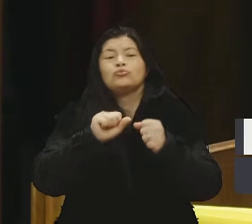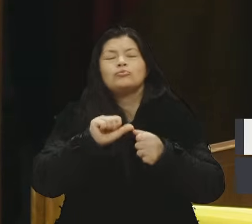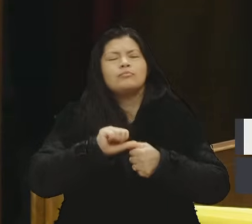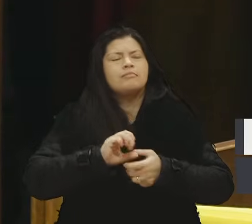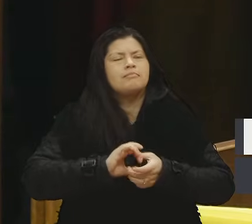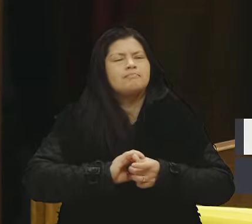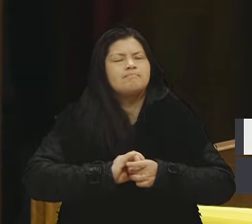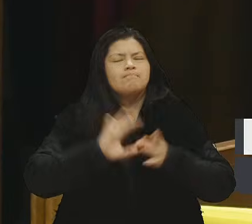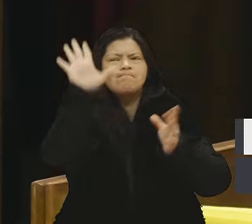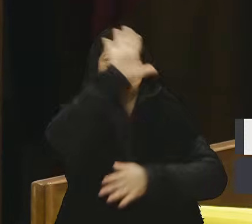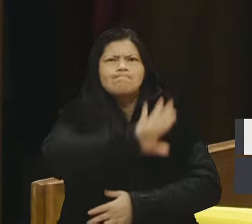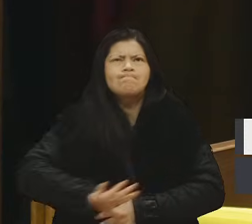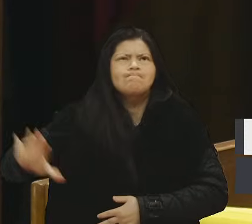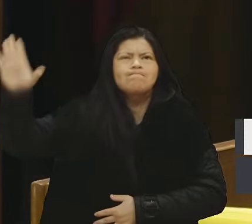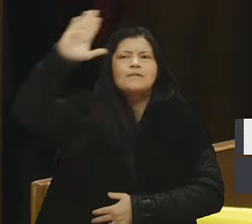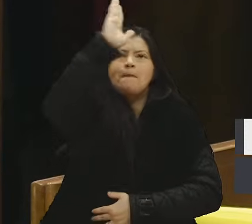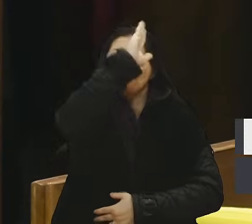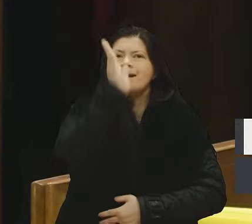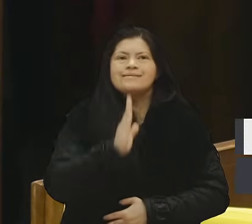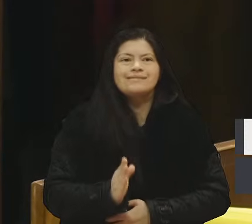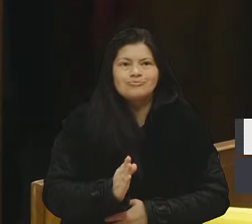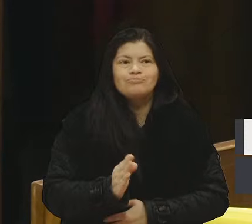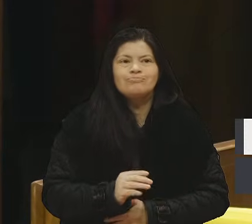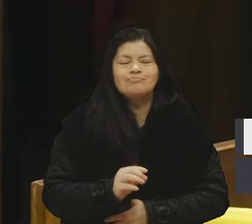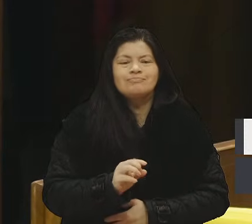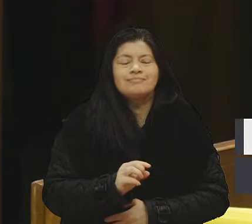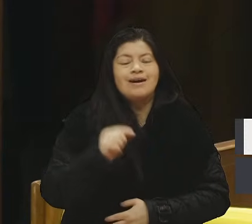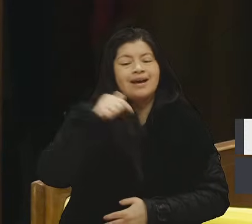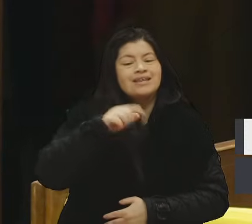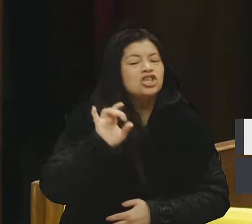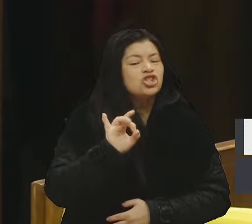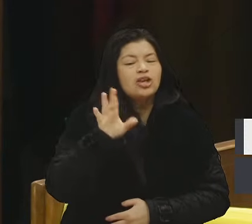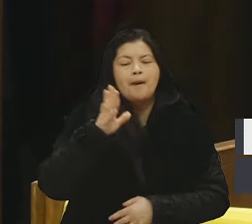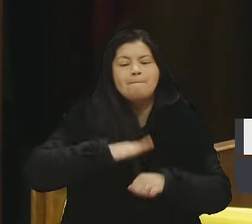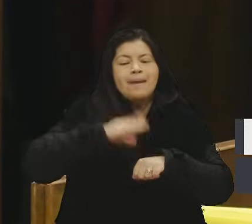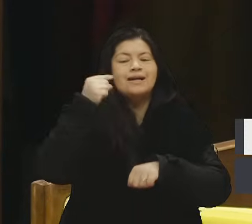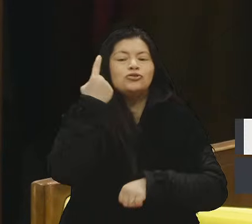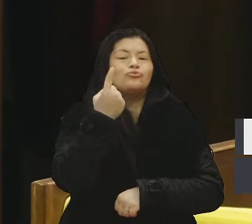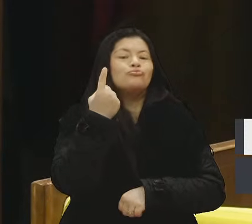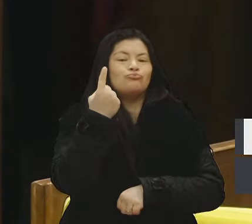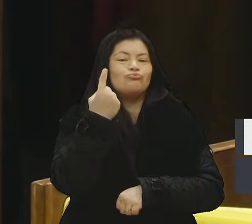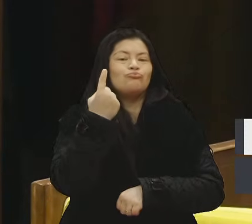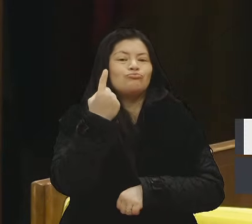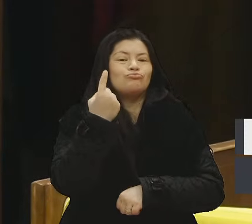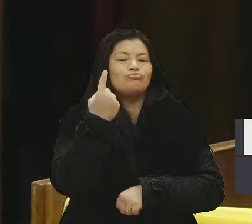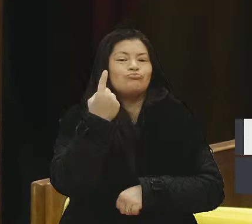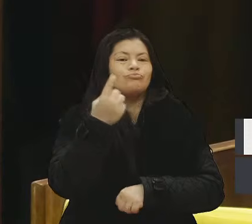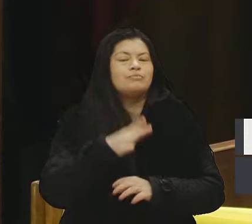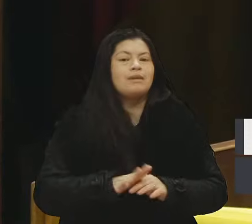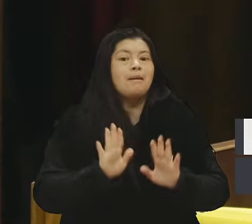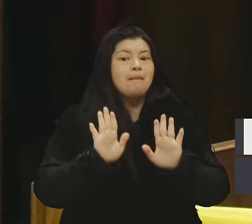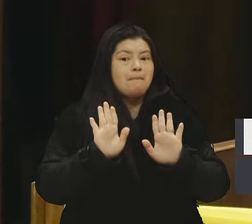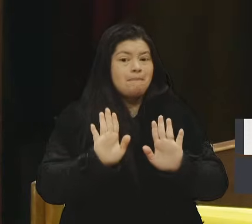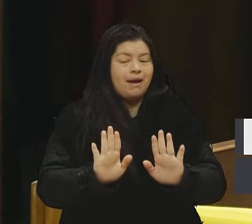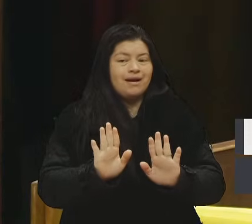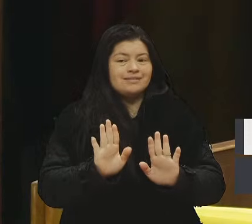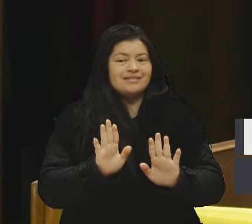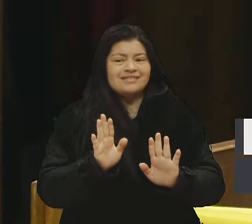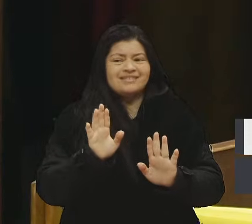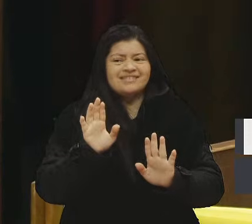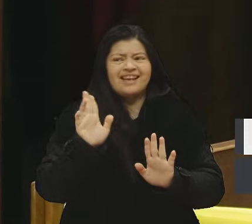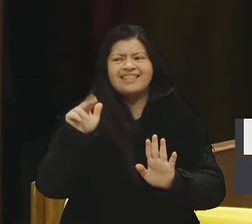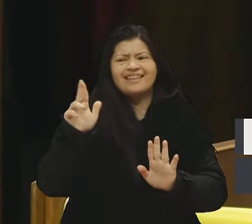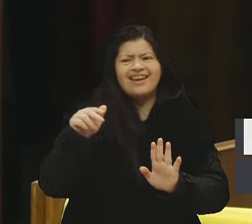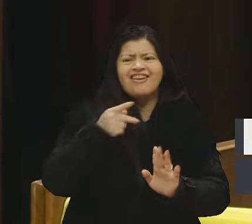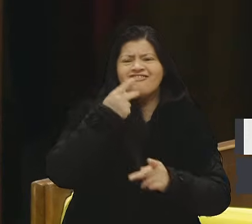de Brasil. Nós somos só mais um peão nessa história. Mas ninguém diz isso, porque ninguém